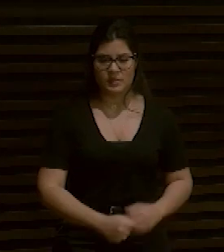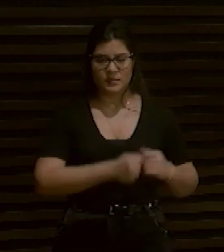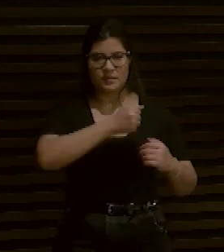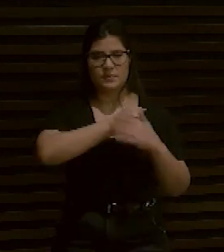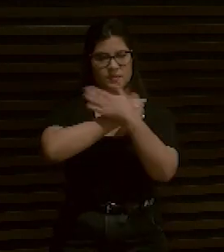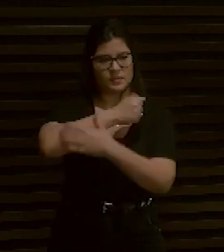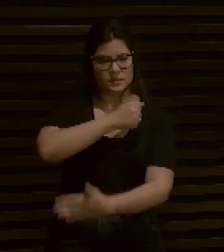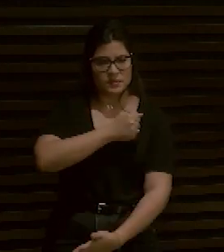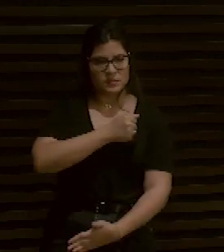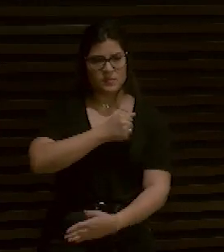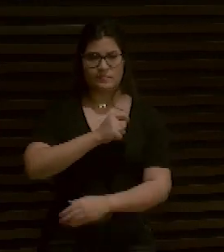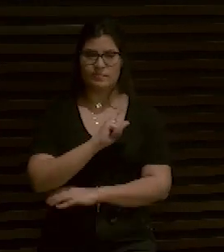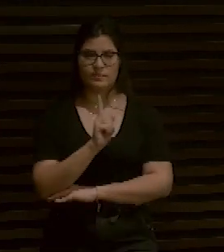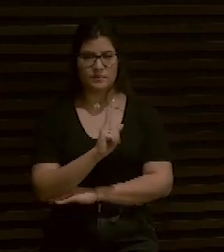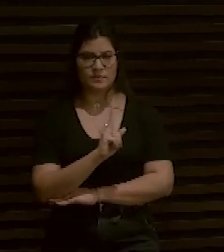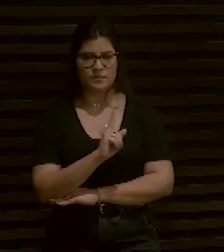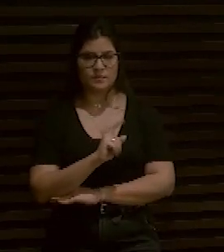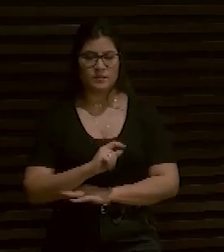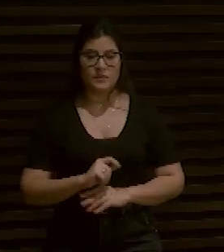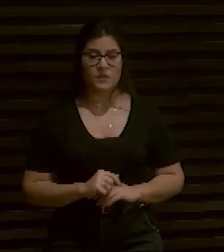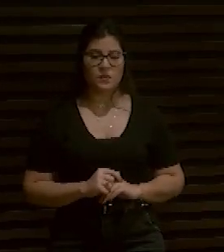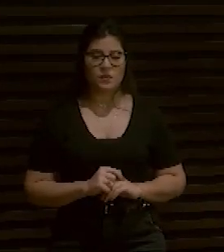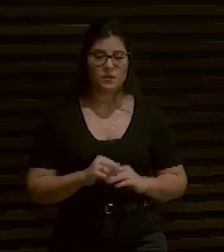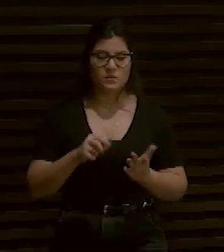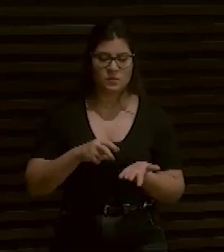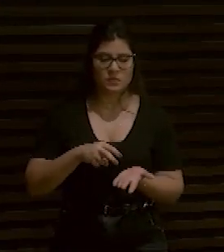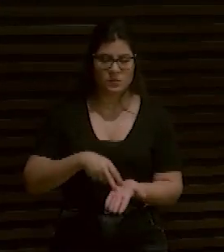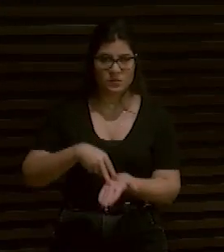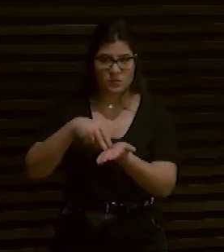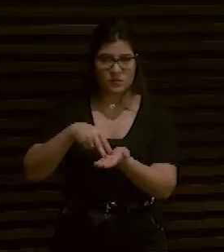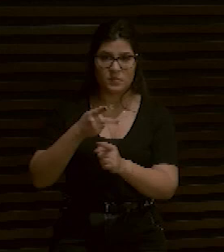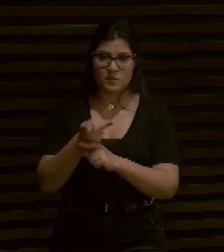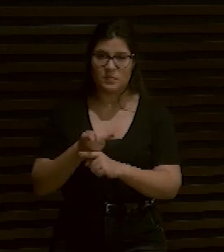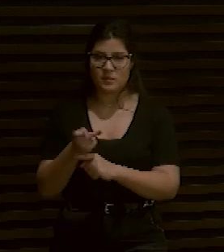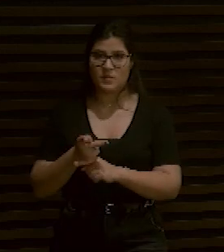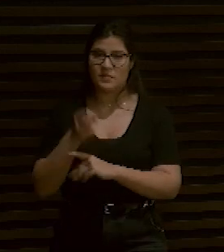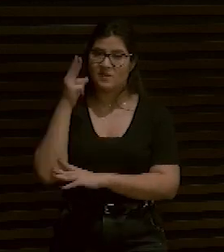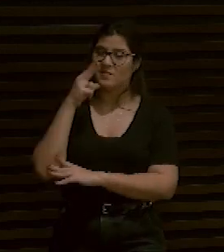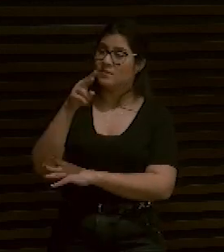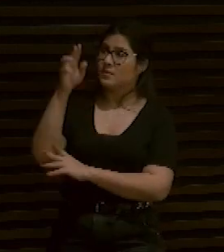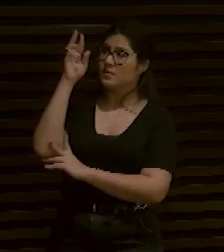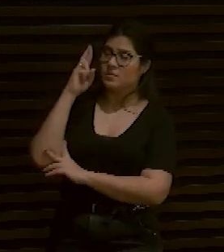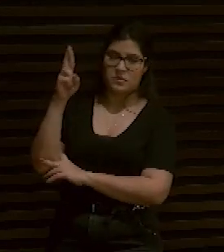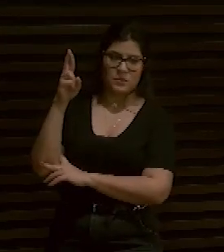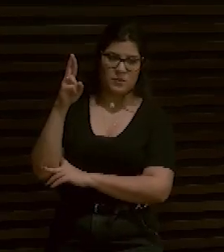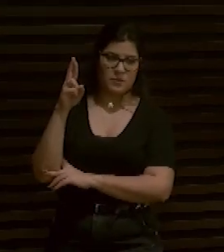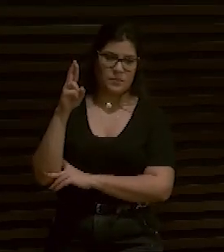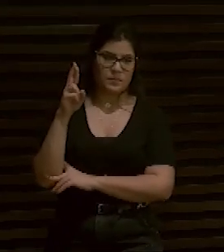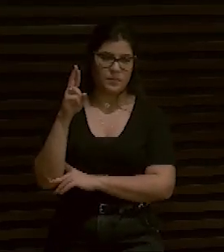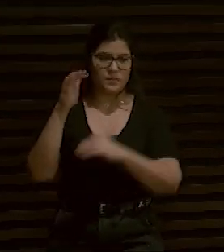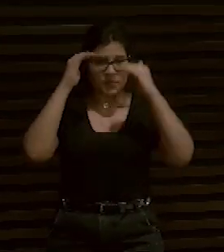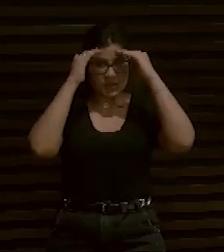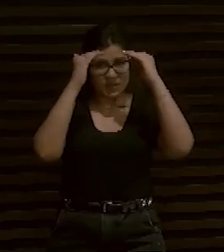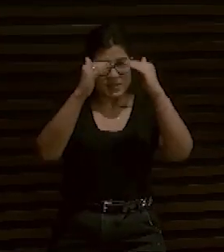Não foi. O teu ato é de buscar ouvir o Senhor. E isso é você que tem que fazer.